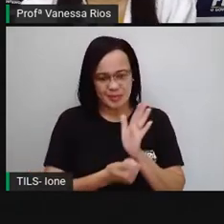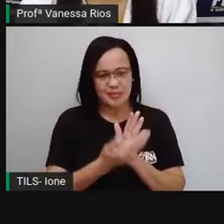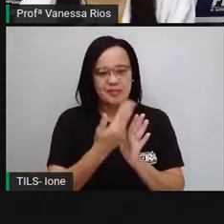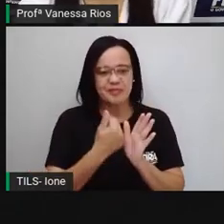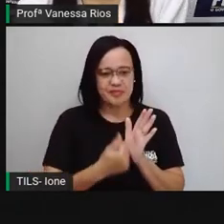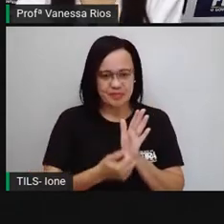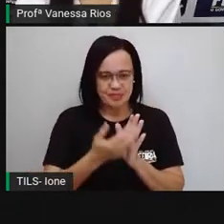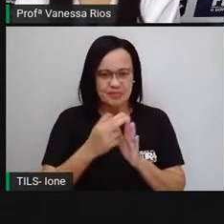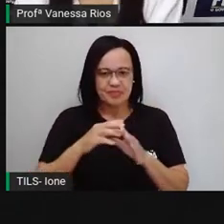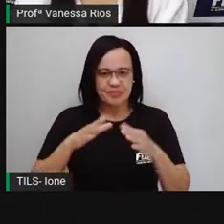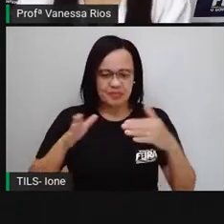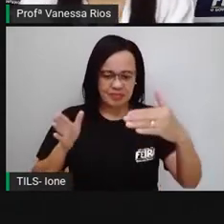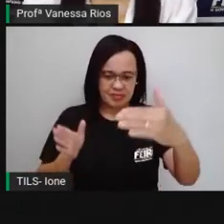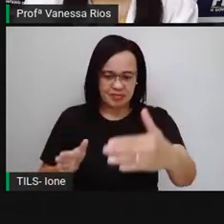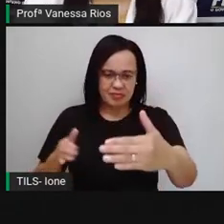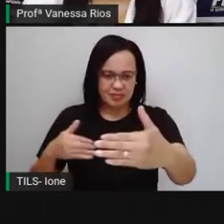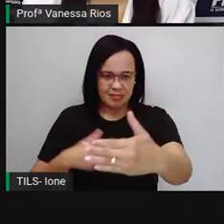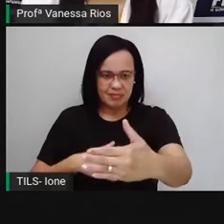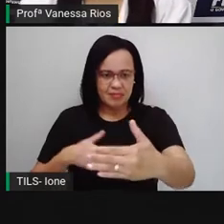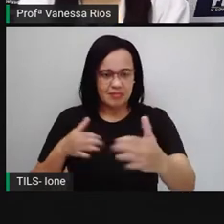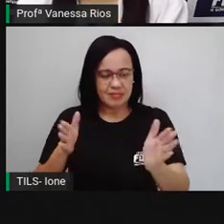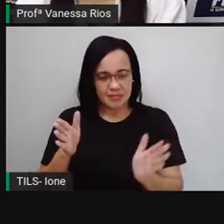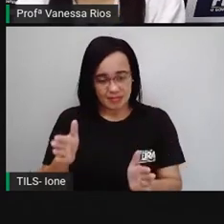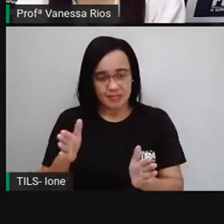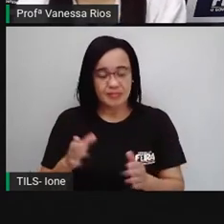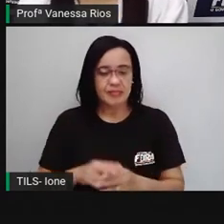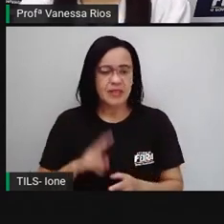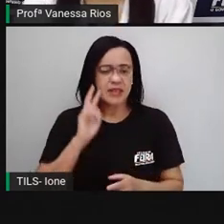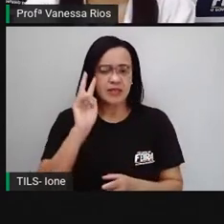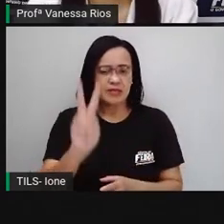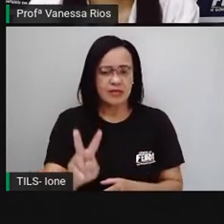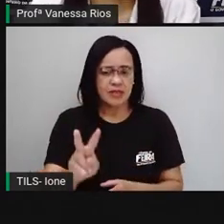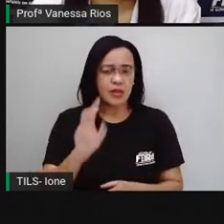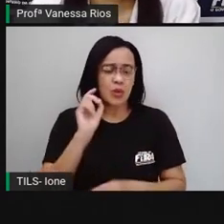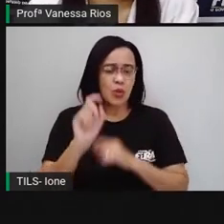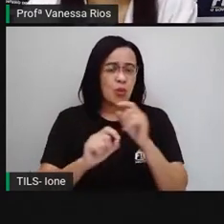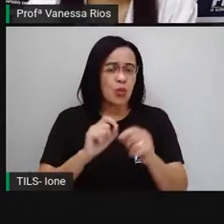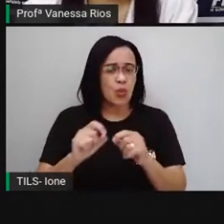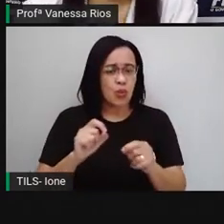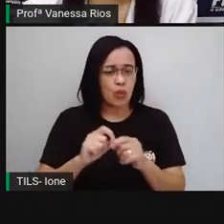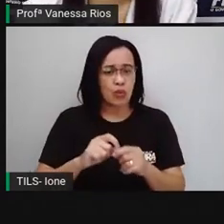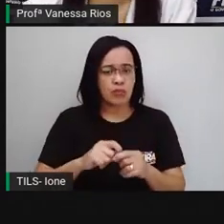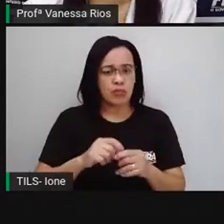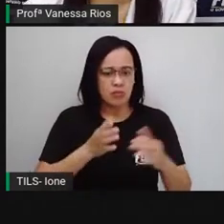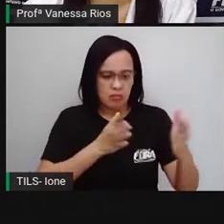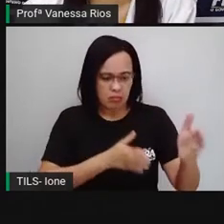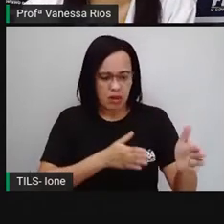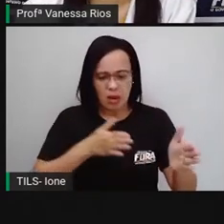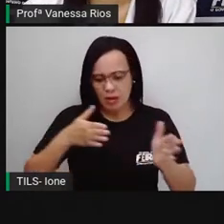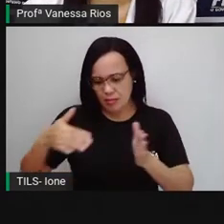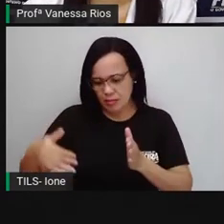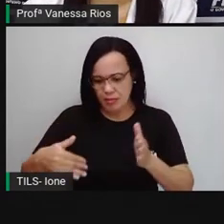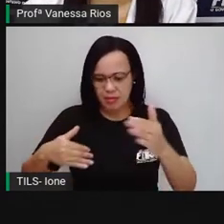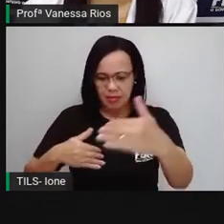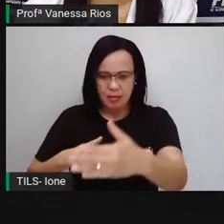essa figura espacial, mas a gente pode observar ela por vários lados.